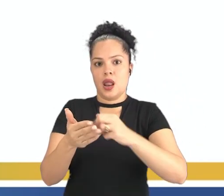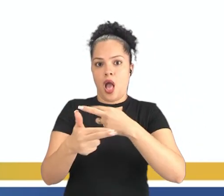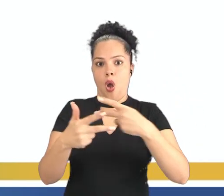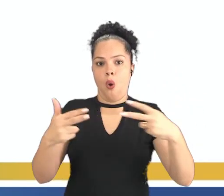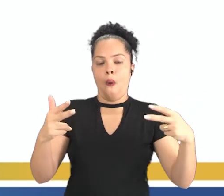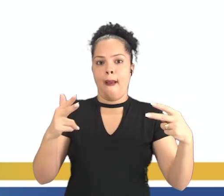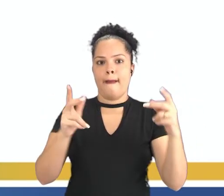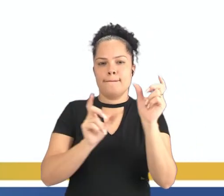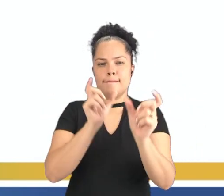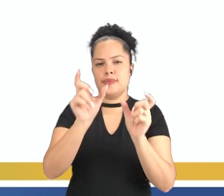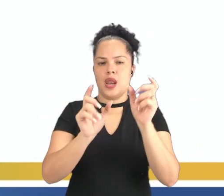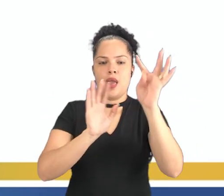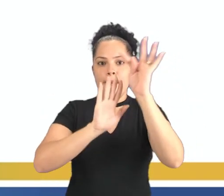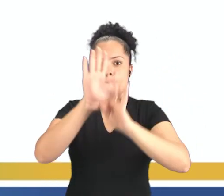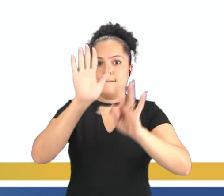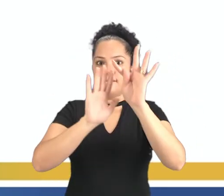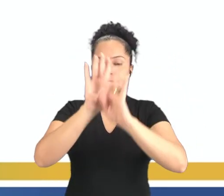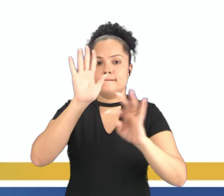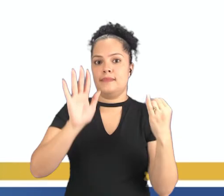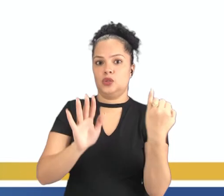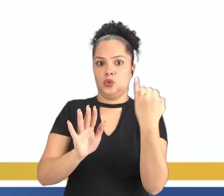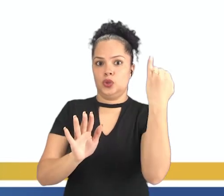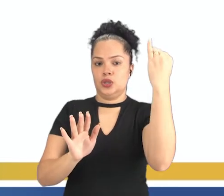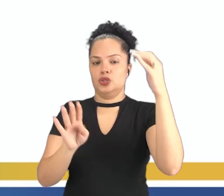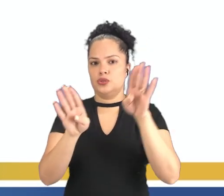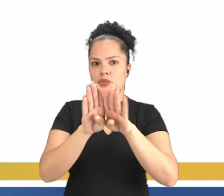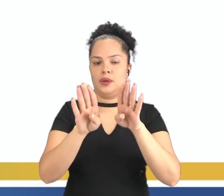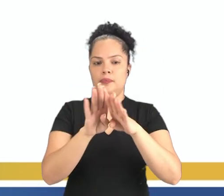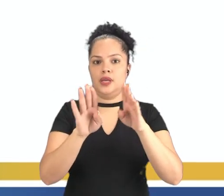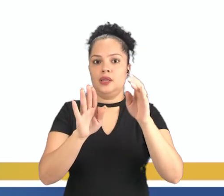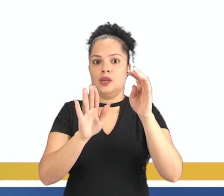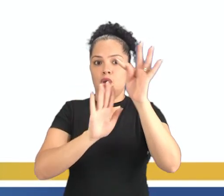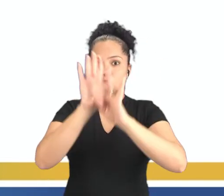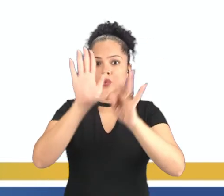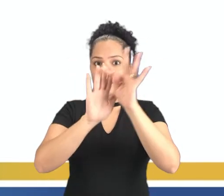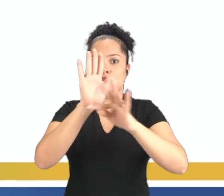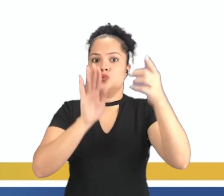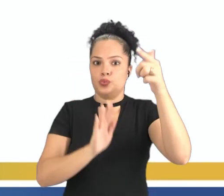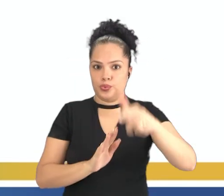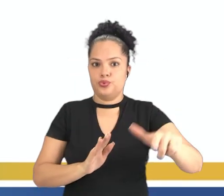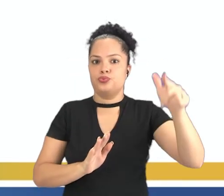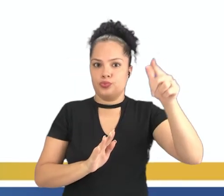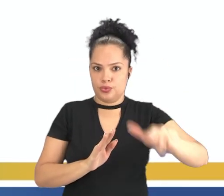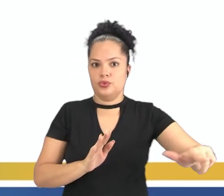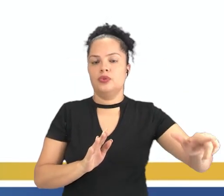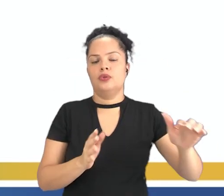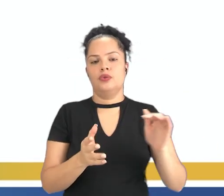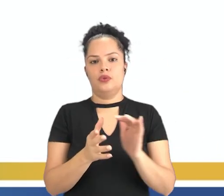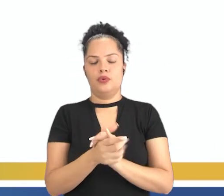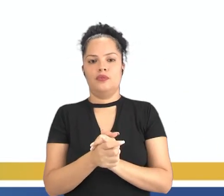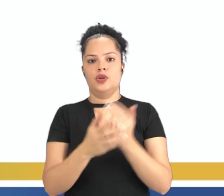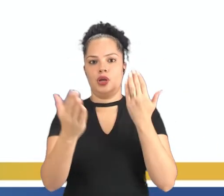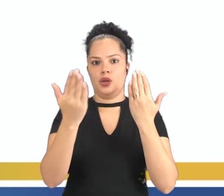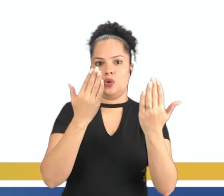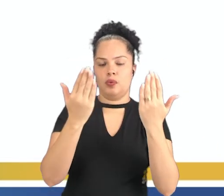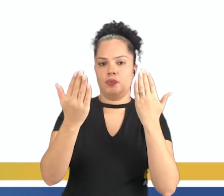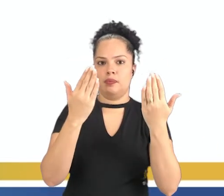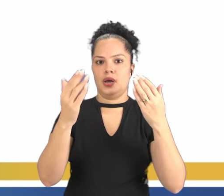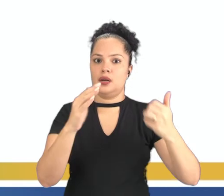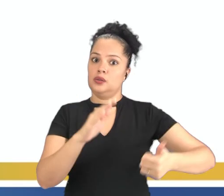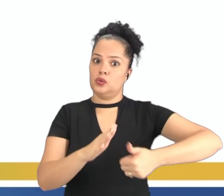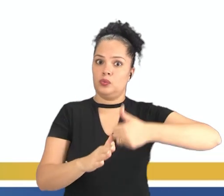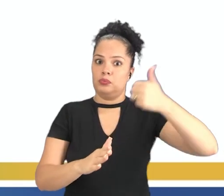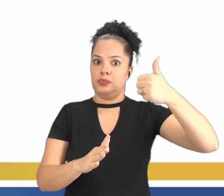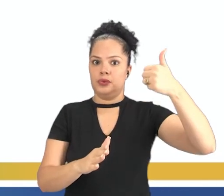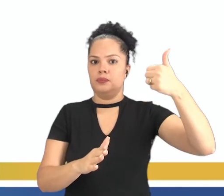de forma visual e assim fazer uma retextualização, ou seja, um novo texto com base no primeiro, do